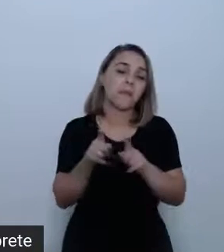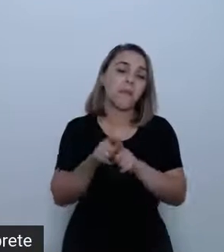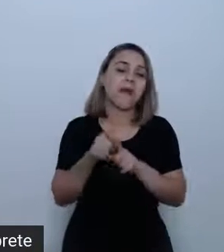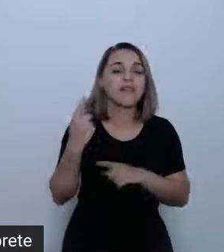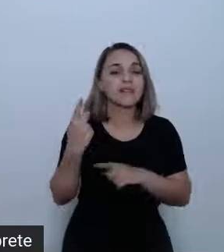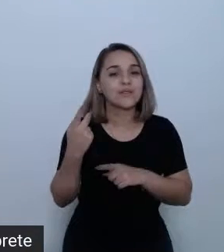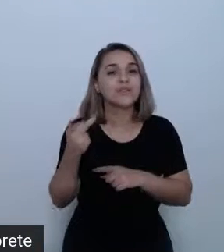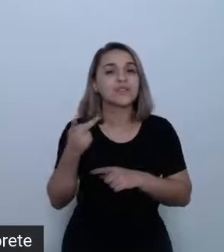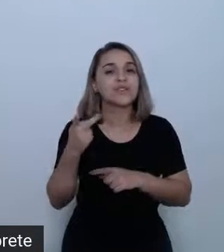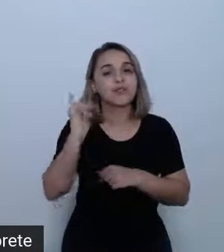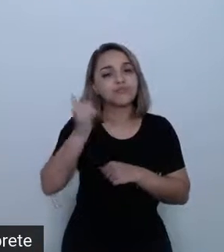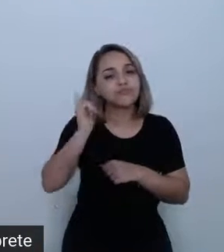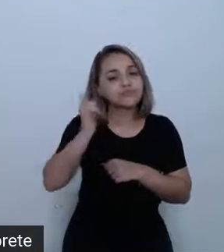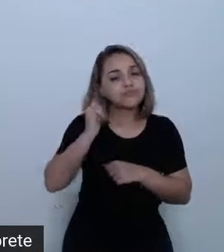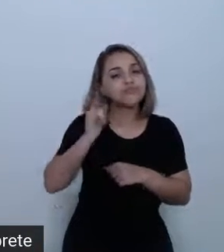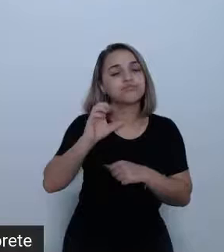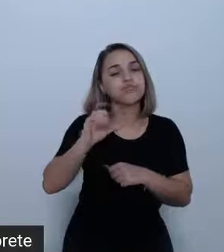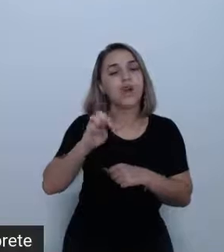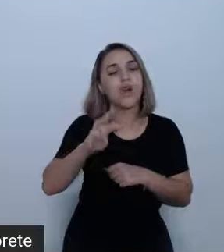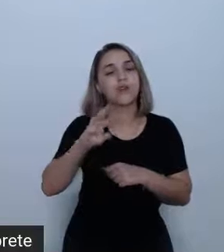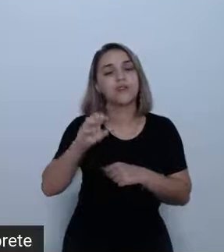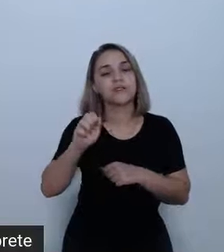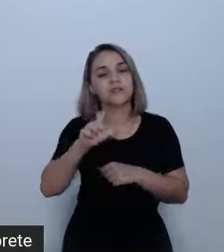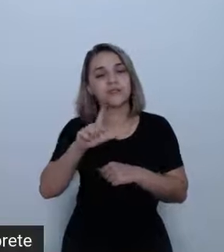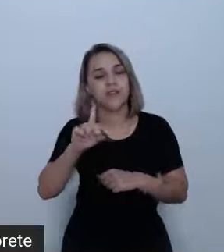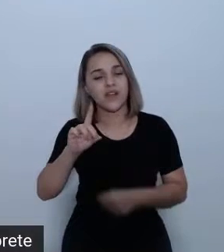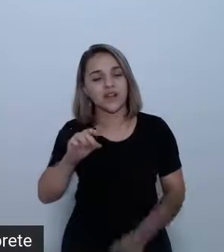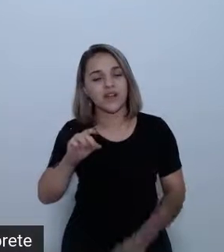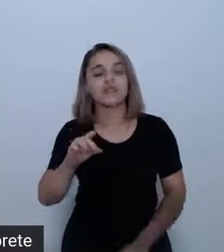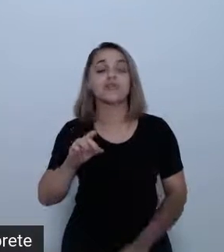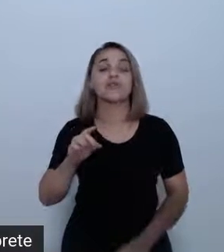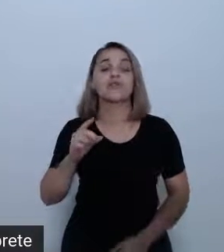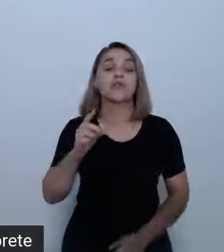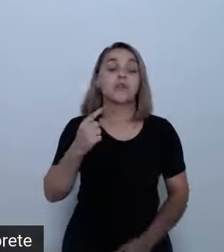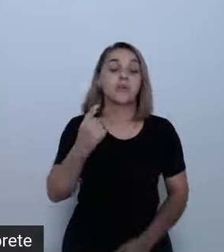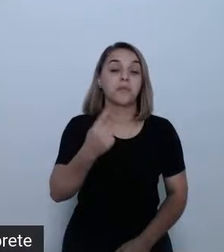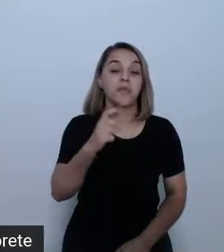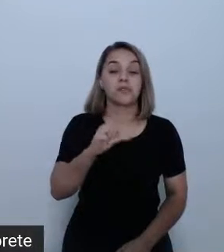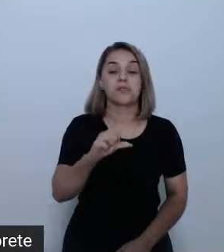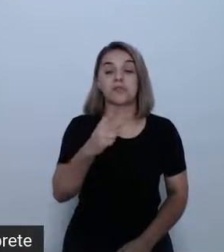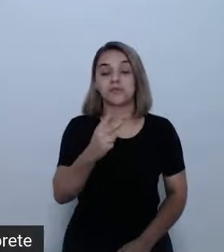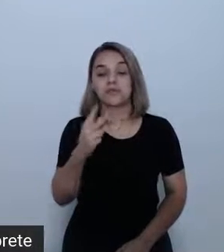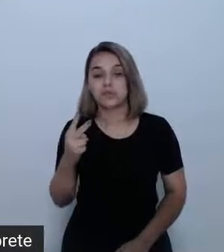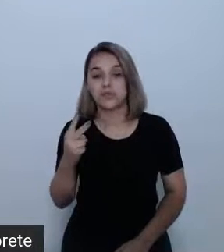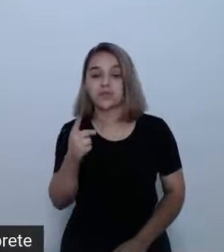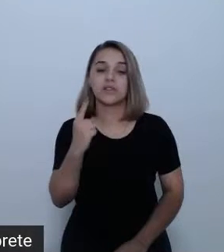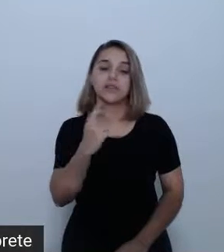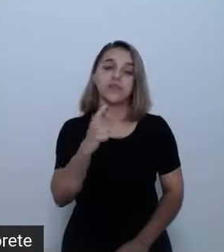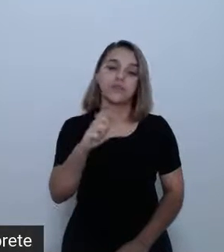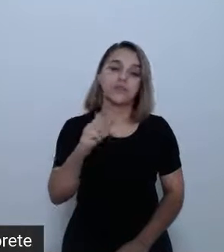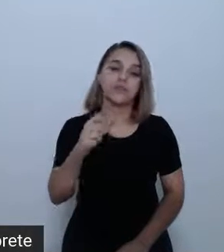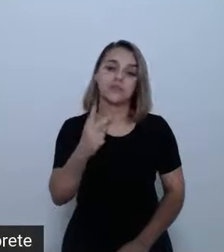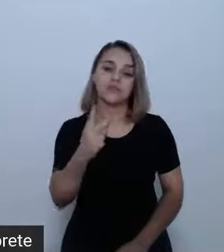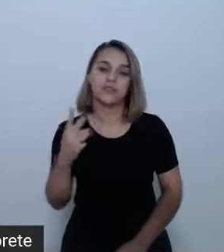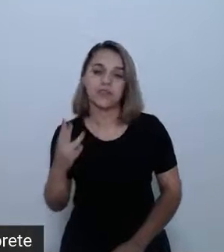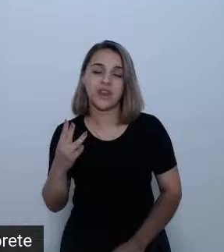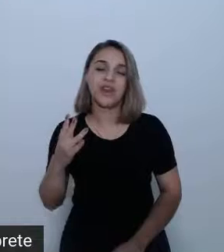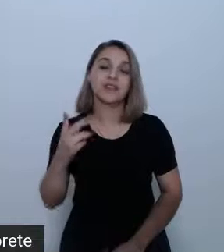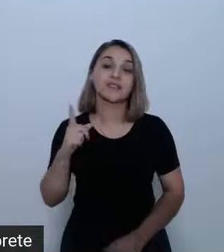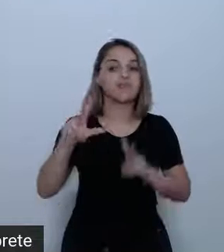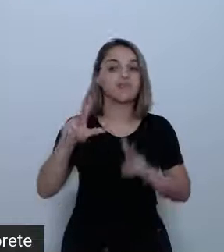esse Oswald ali em 22, né? 21, 22, 23, enfim, tateando com a questão da fotografia, mas assim, logo